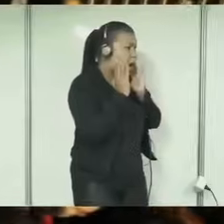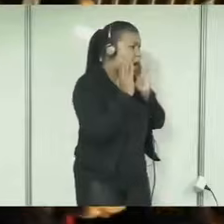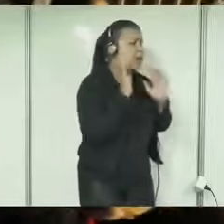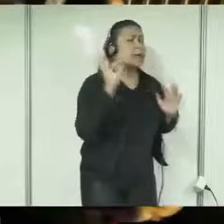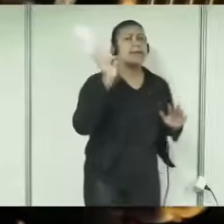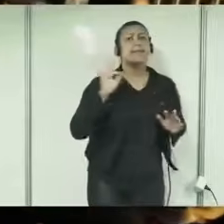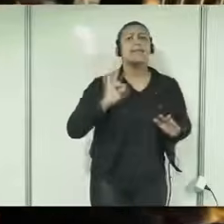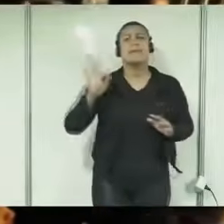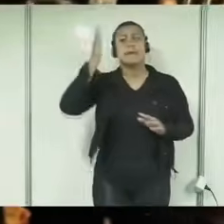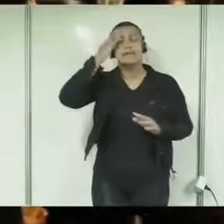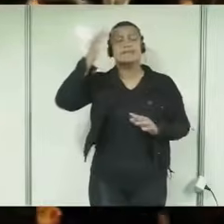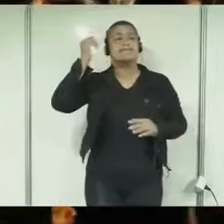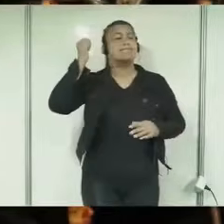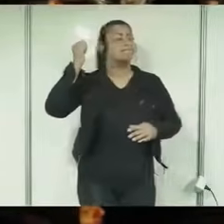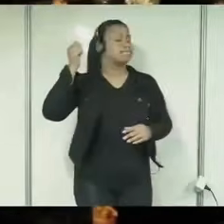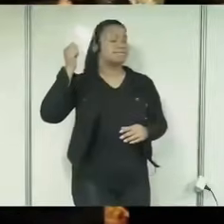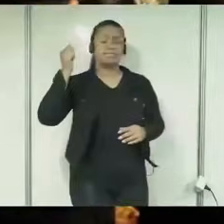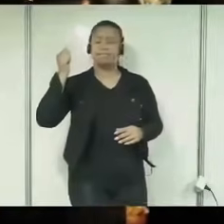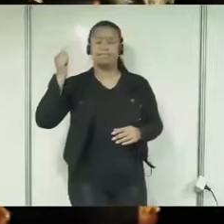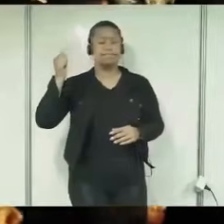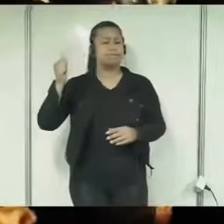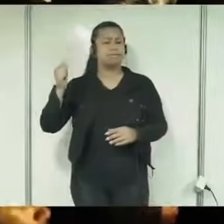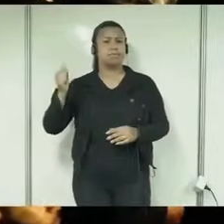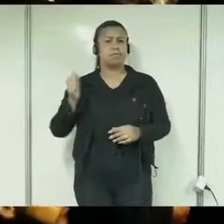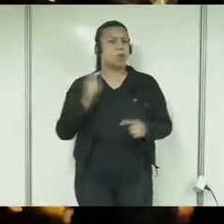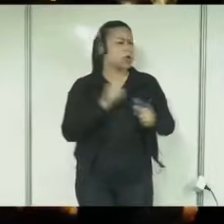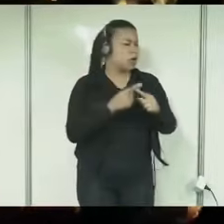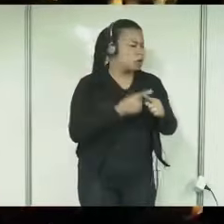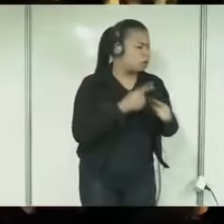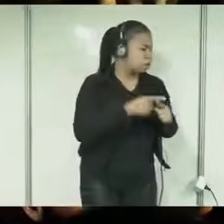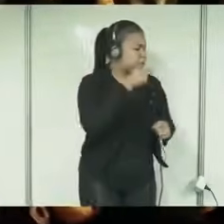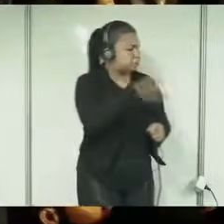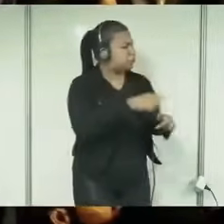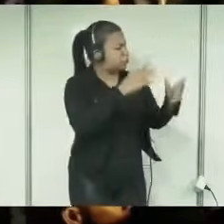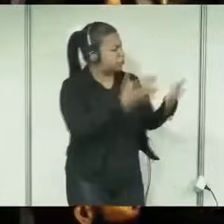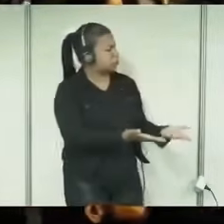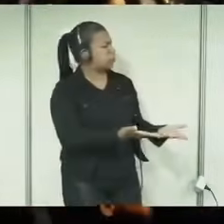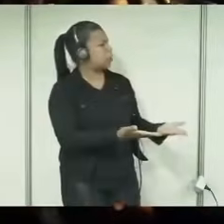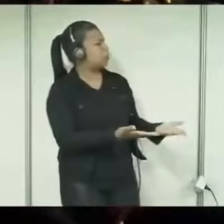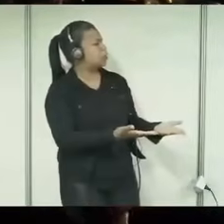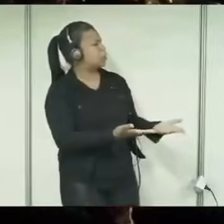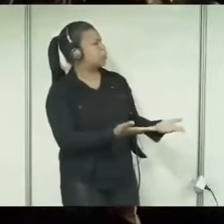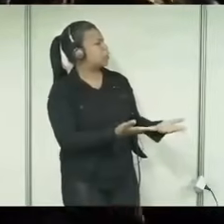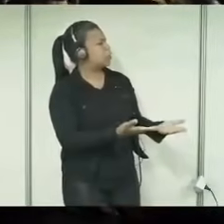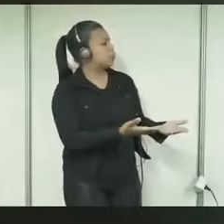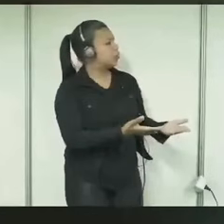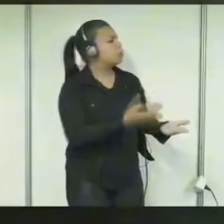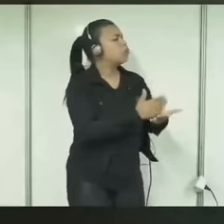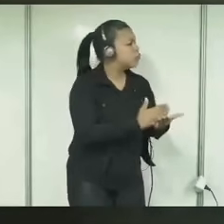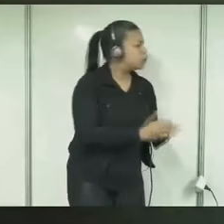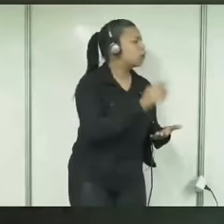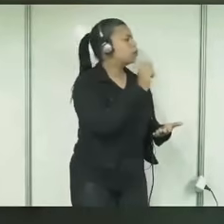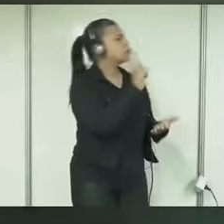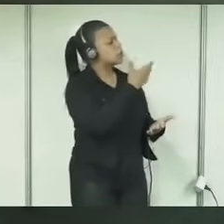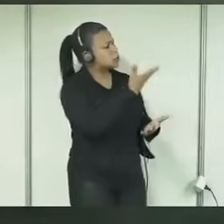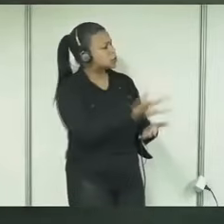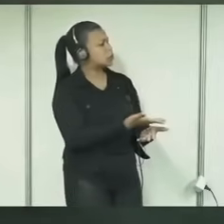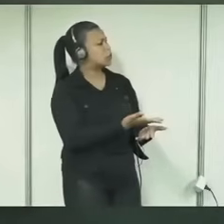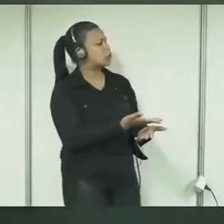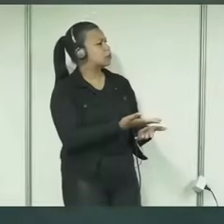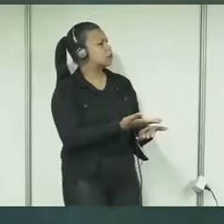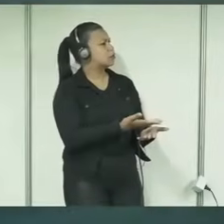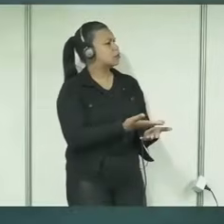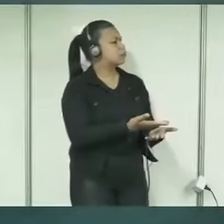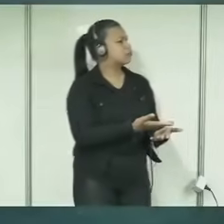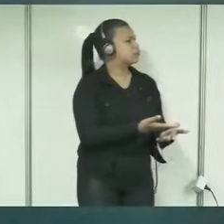Ninguém sabia qual foi o mal, o crime que ele fez, quais